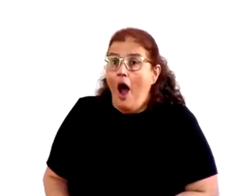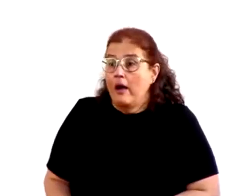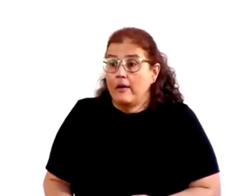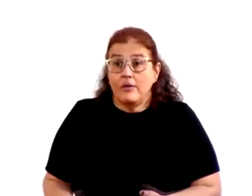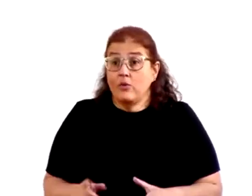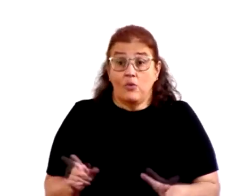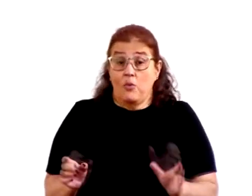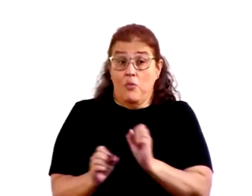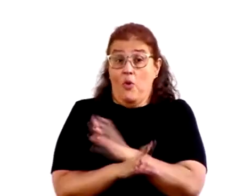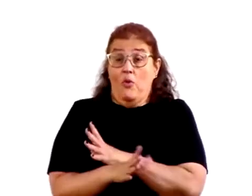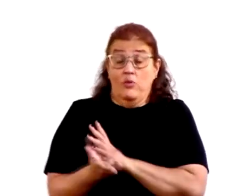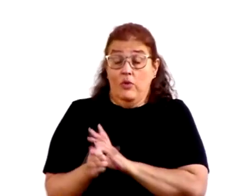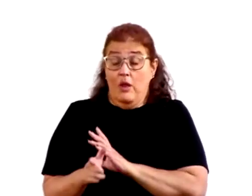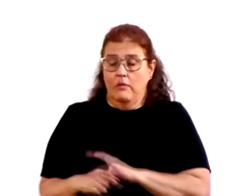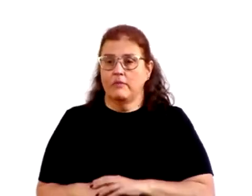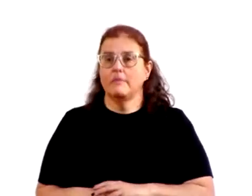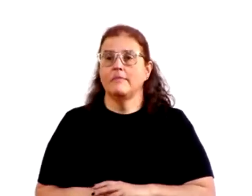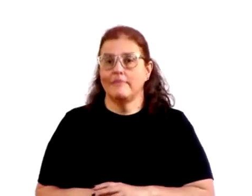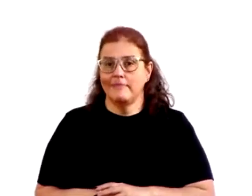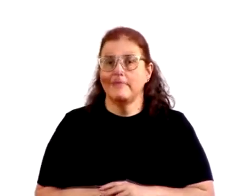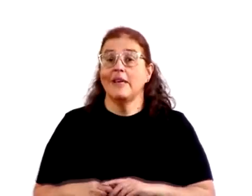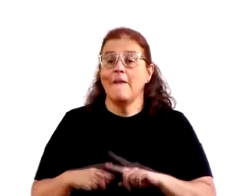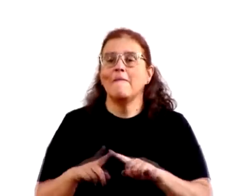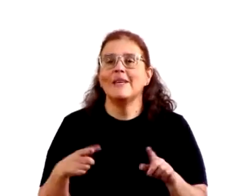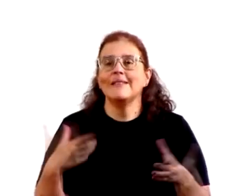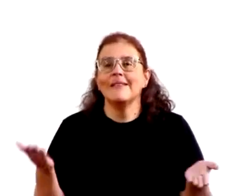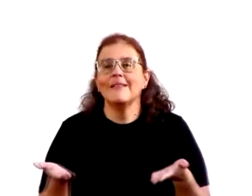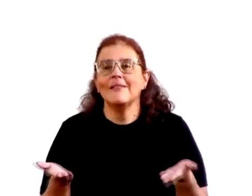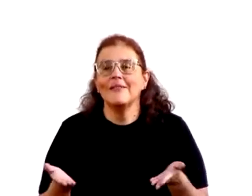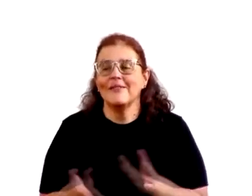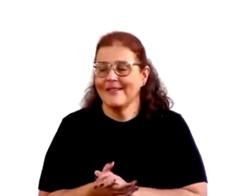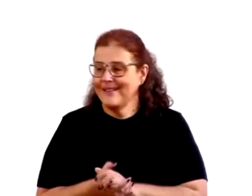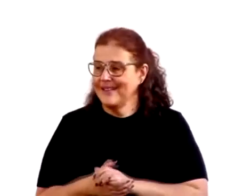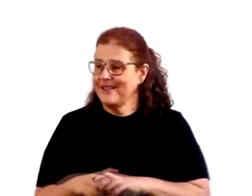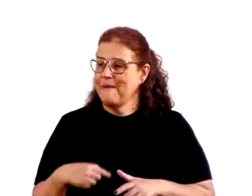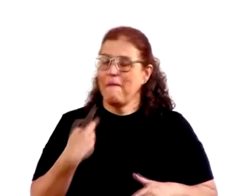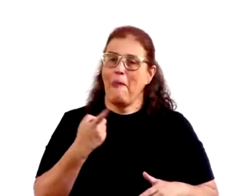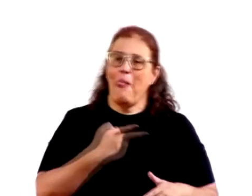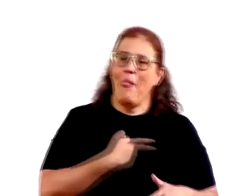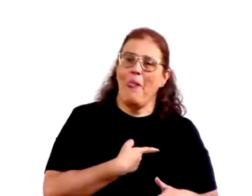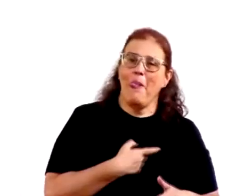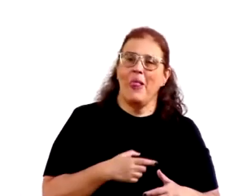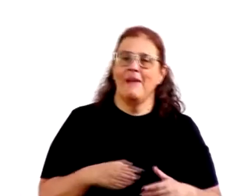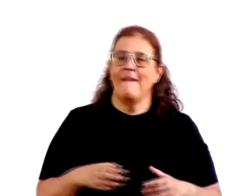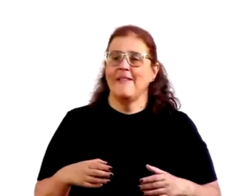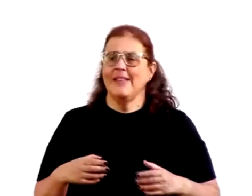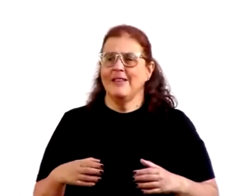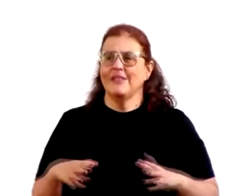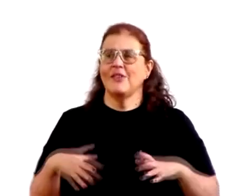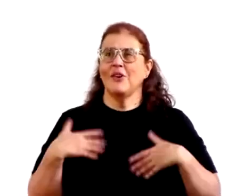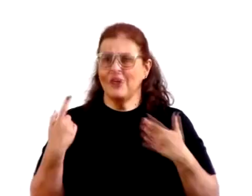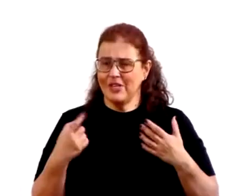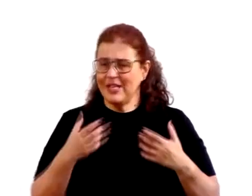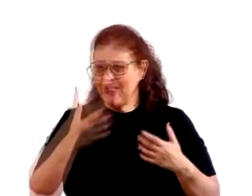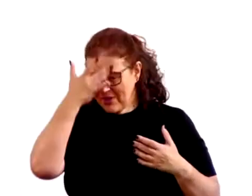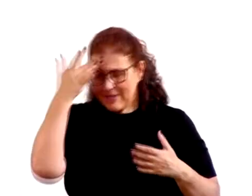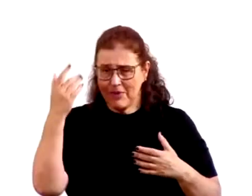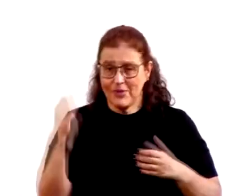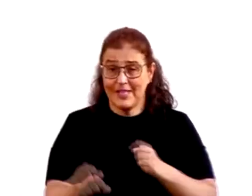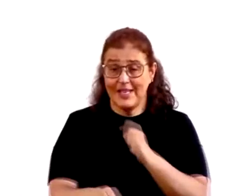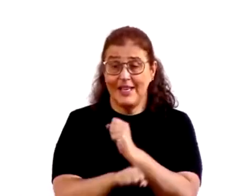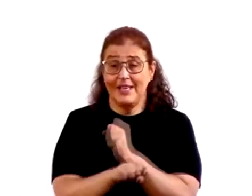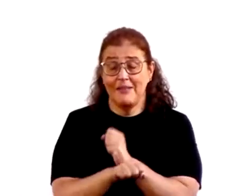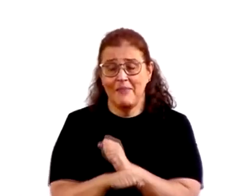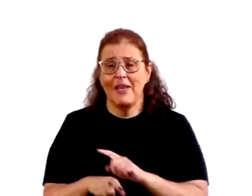suas batalhas, enquanto ele nem era rei ainda, e do ciúme de Saul, quando Davi era aclamado